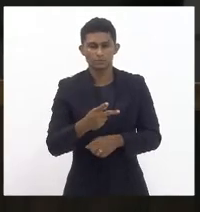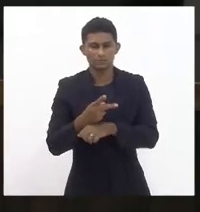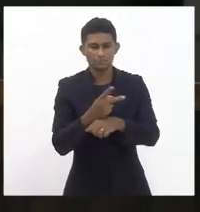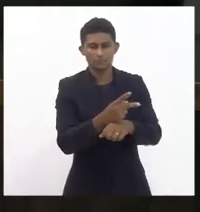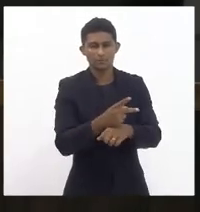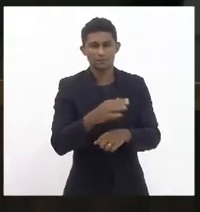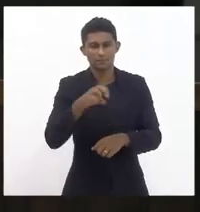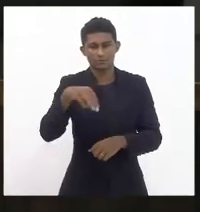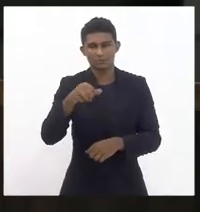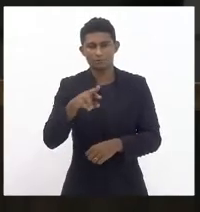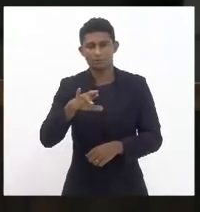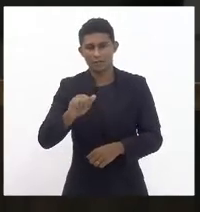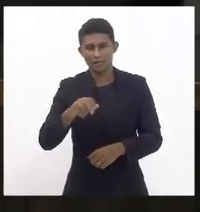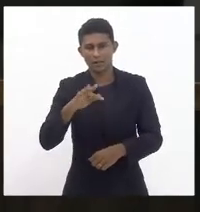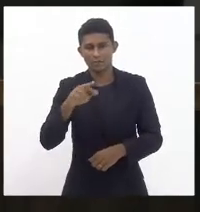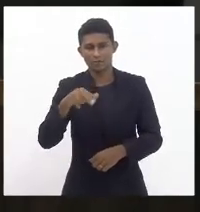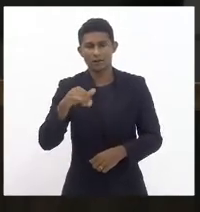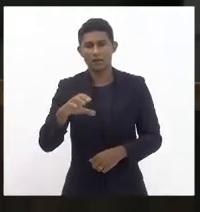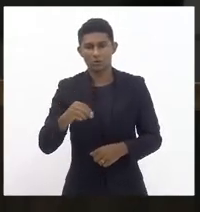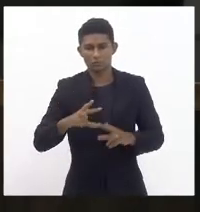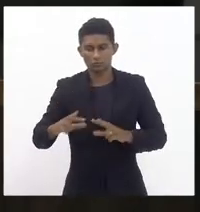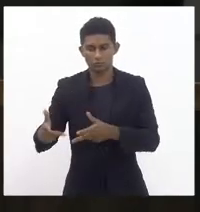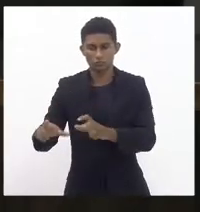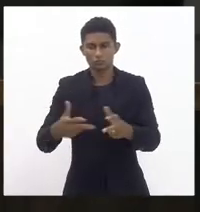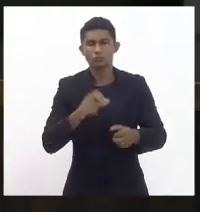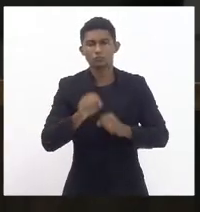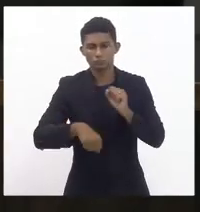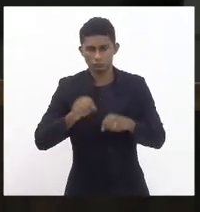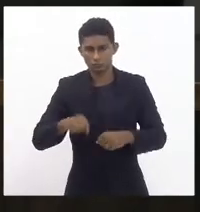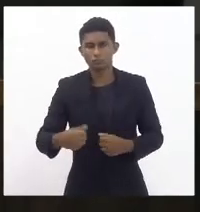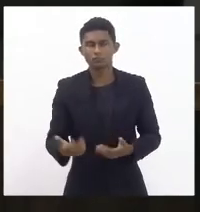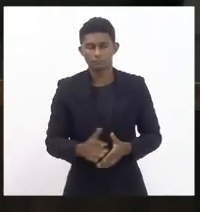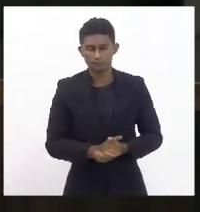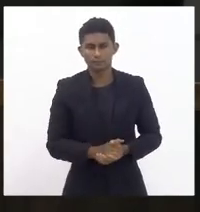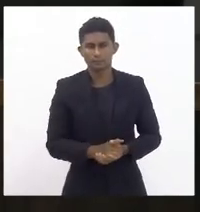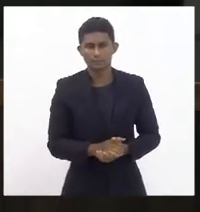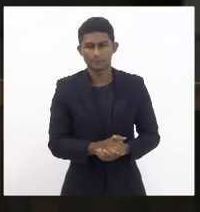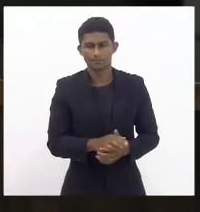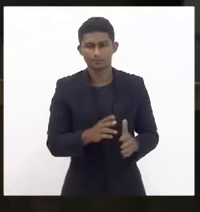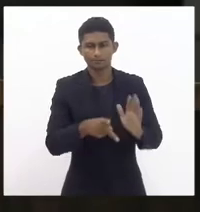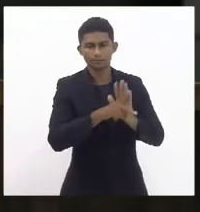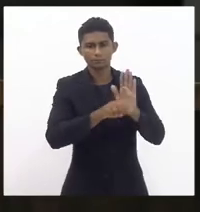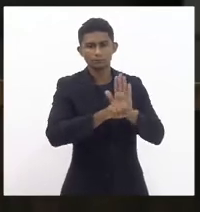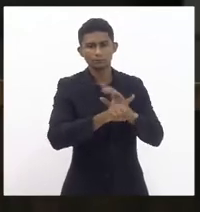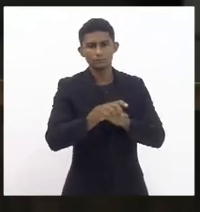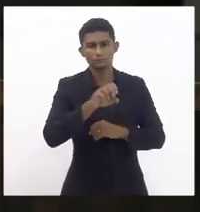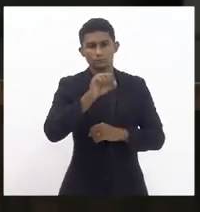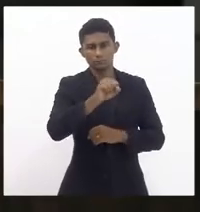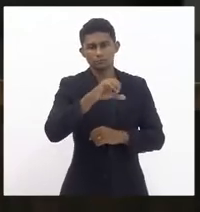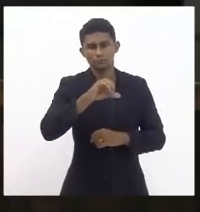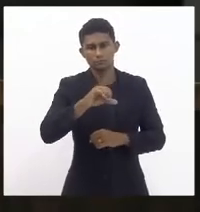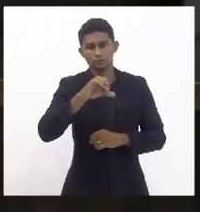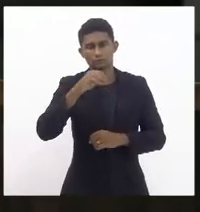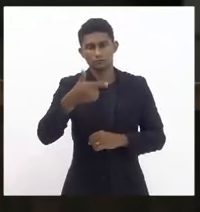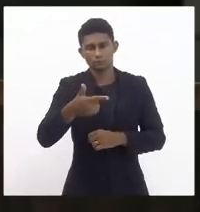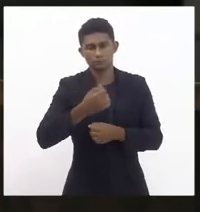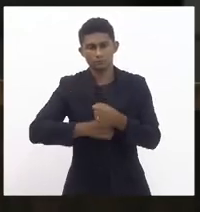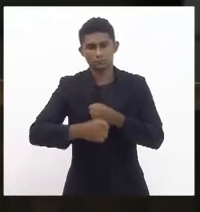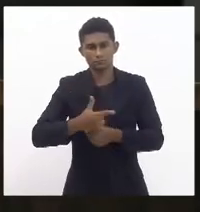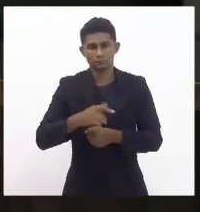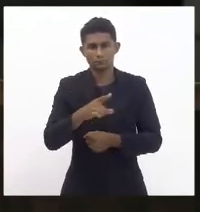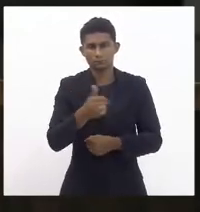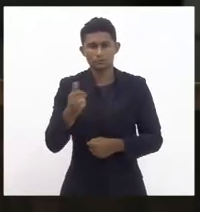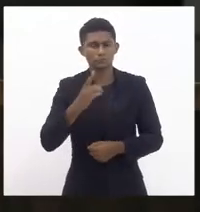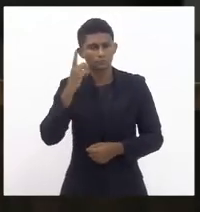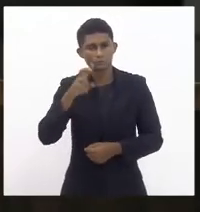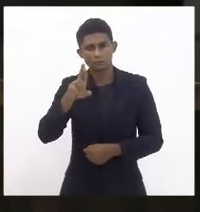Oliveira da comissão de normas internas e proposições externas favorável ao todo sete Fernandes projeto de resolução nº 8 9 21 de autoria